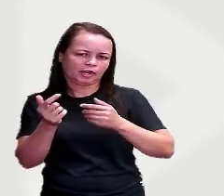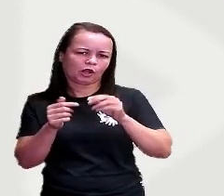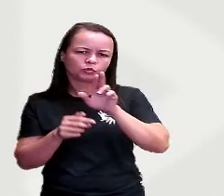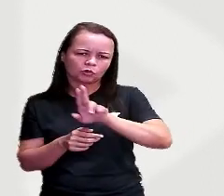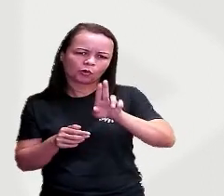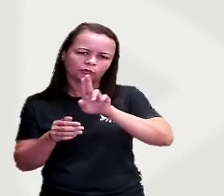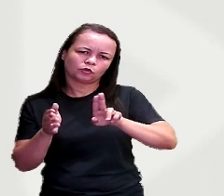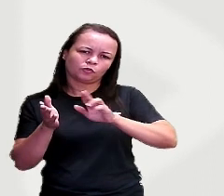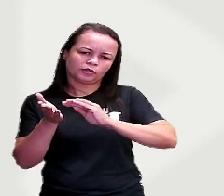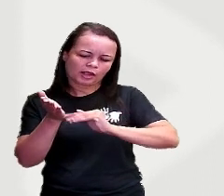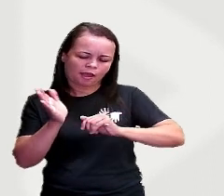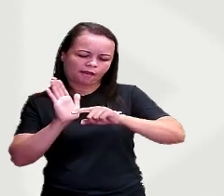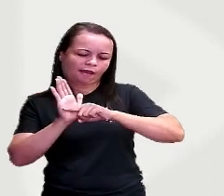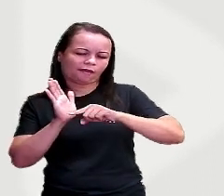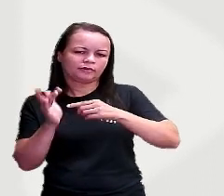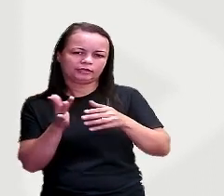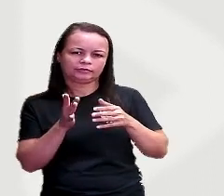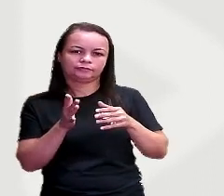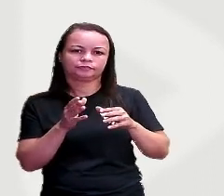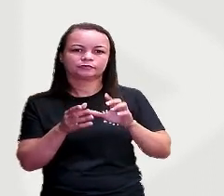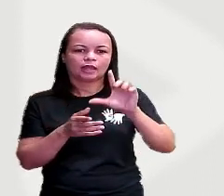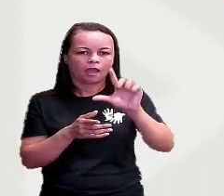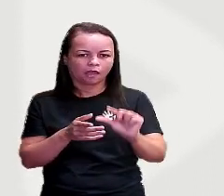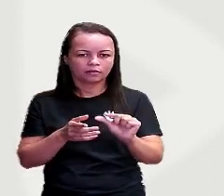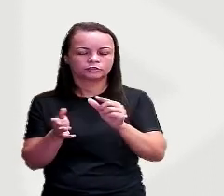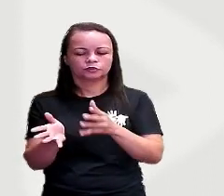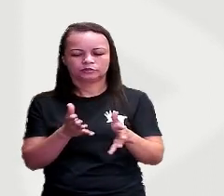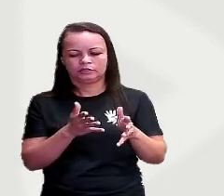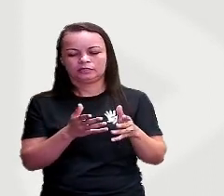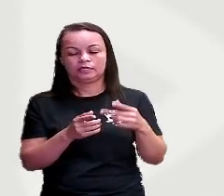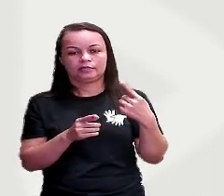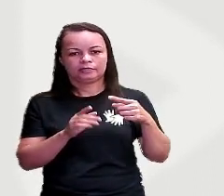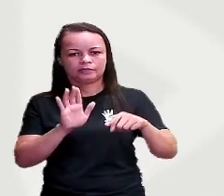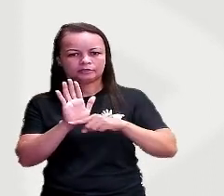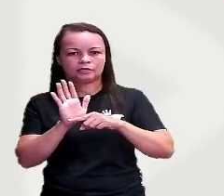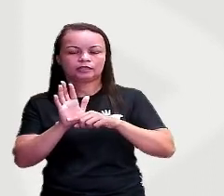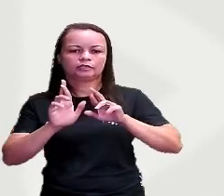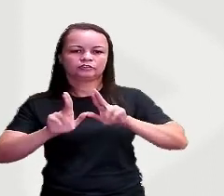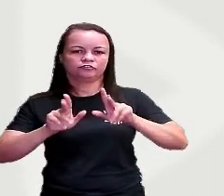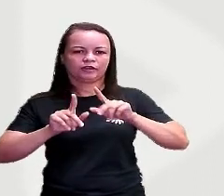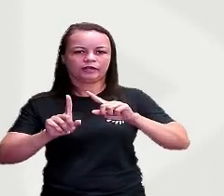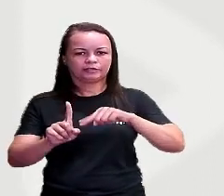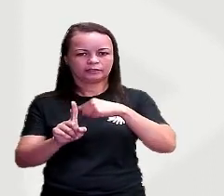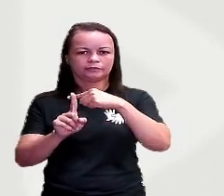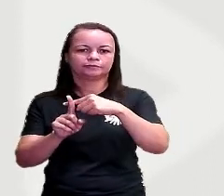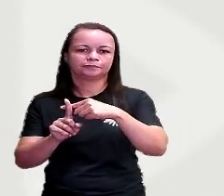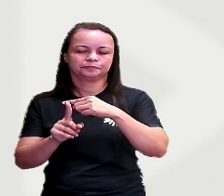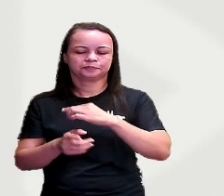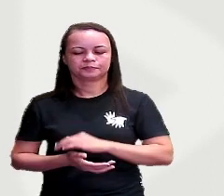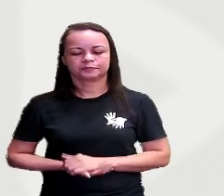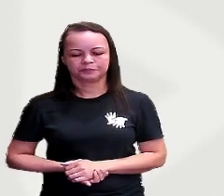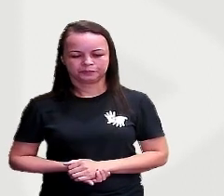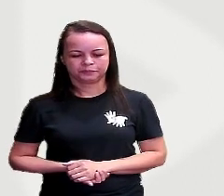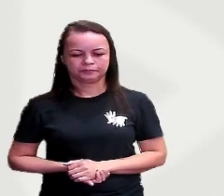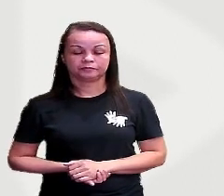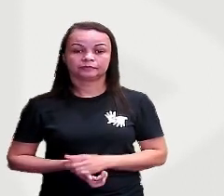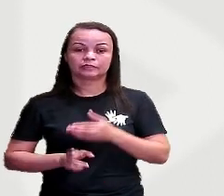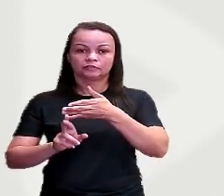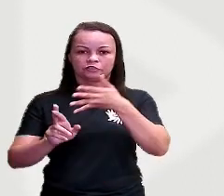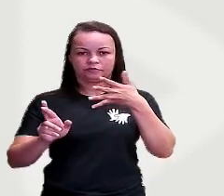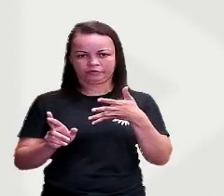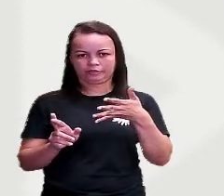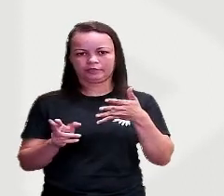tirar, excluir, reduzir, e que a subtração ela é considerada a operação inversa da adição. Então, as